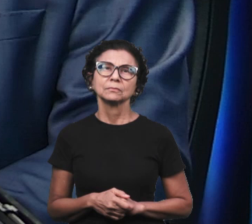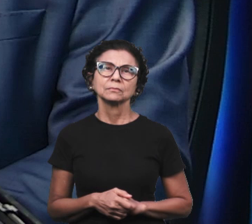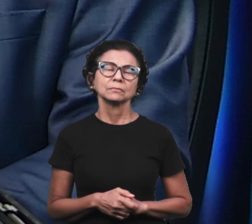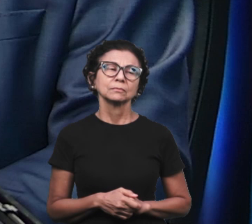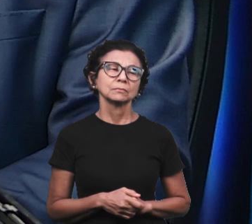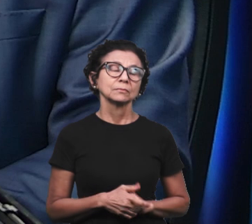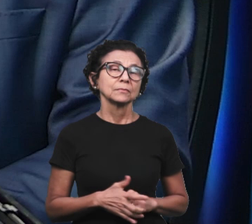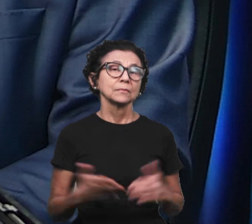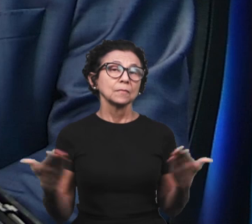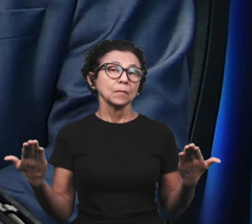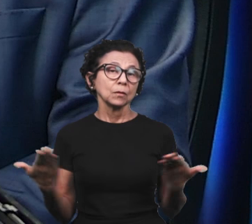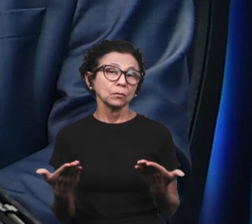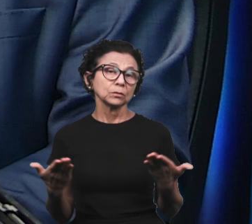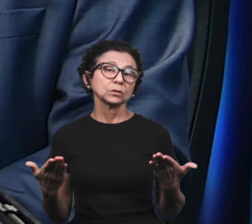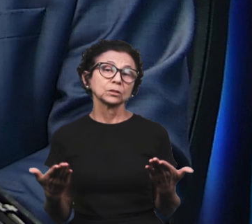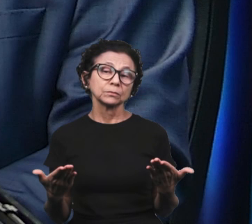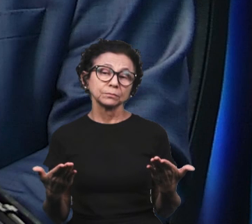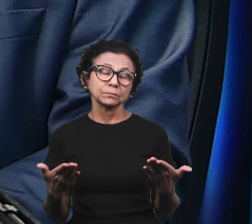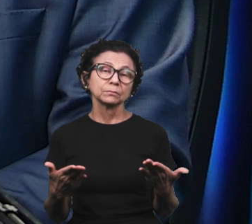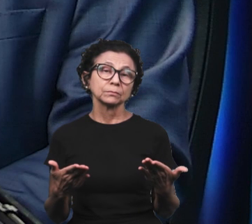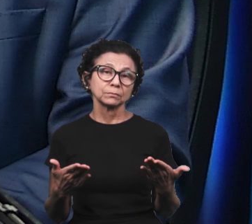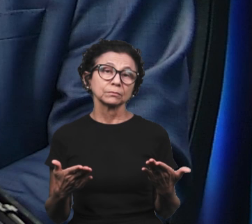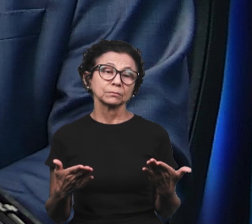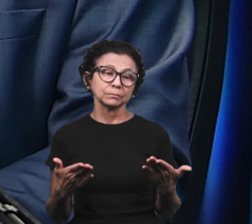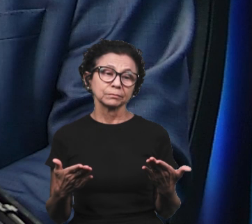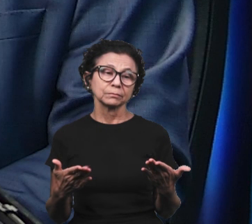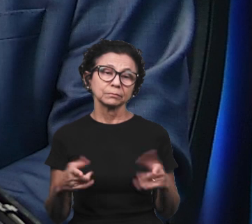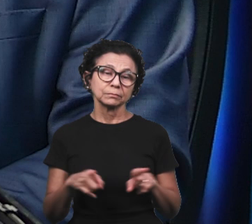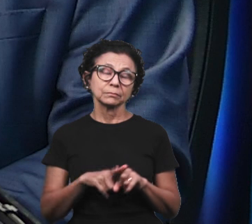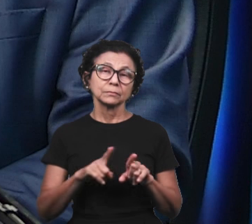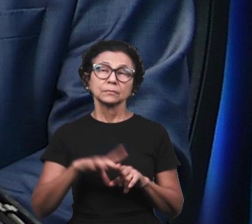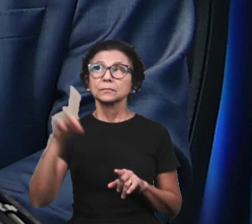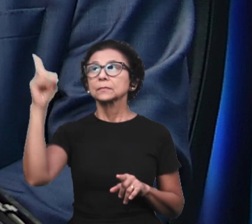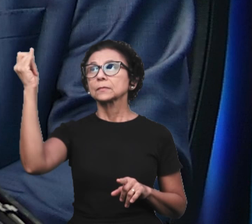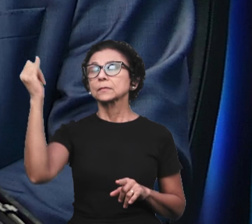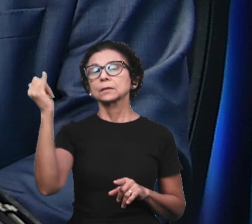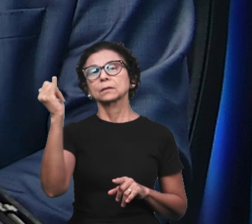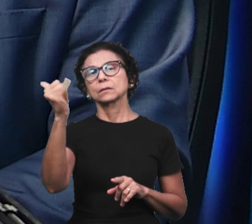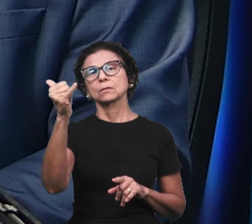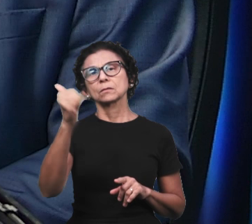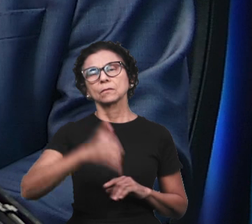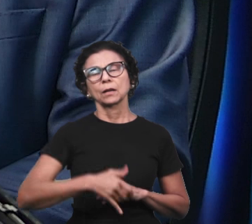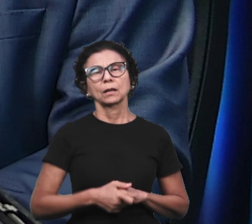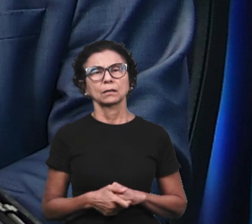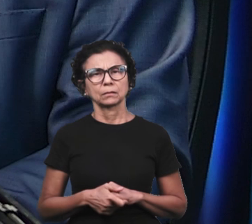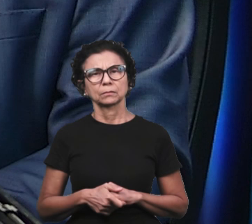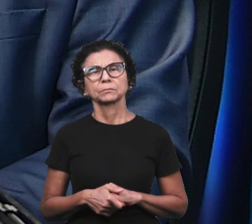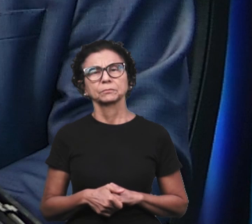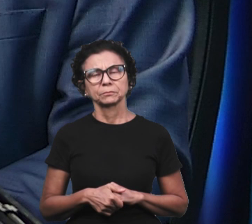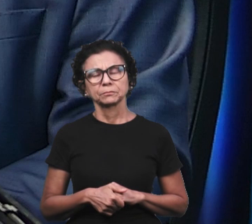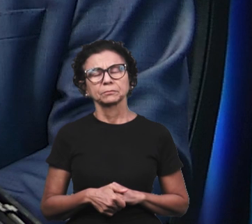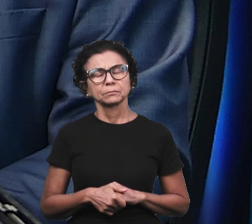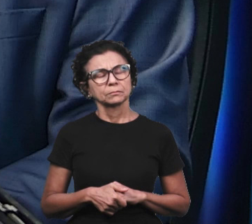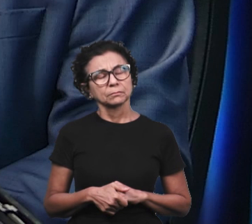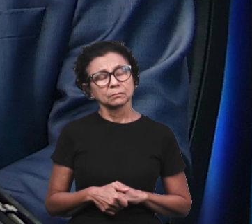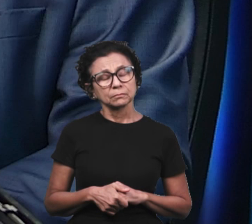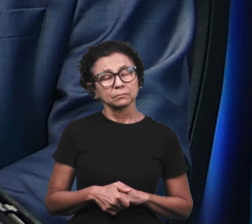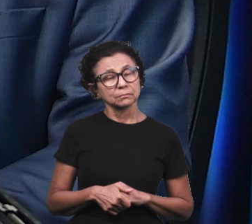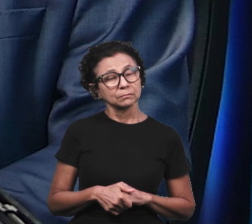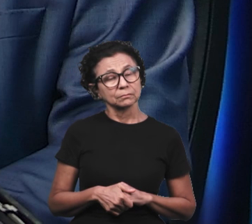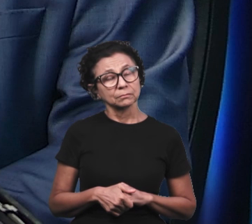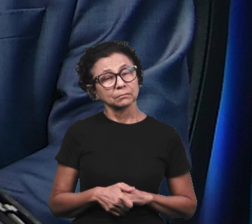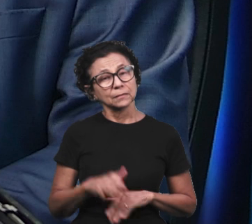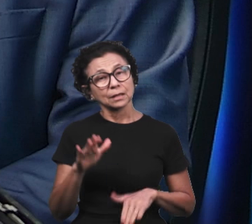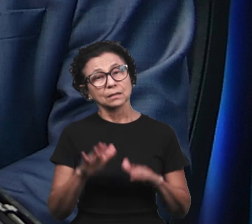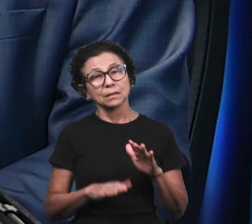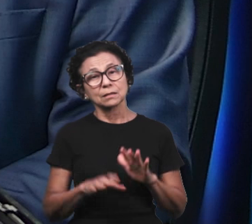nossa vida, né? Deus tem falado, a gente vê que Deus nunca deixou de falar com o homem, mas às vezes o homem